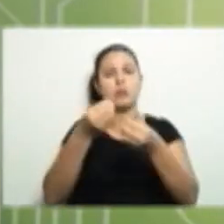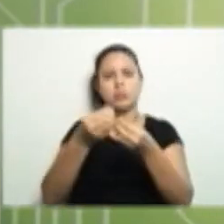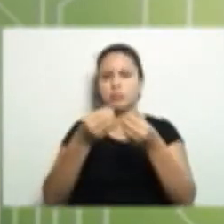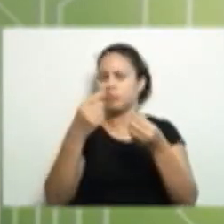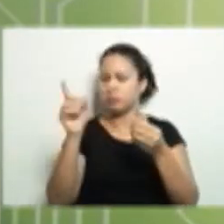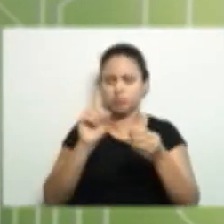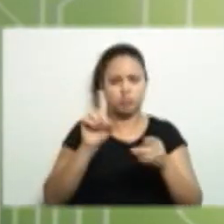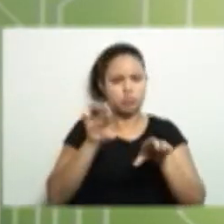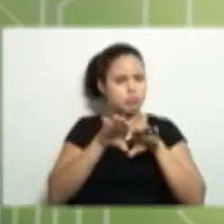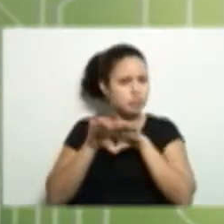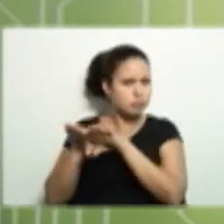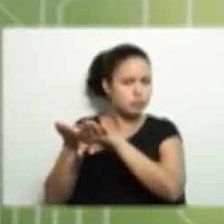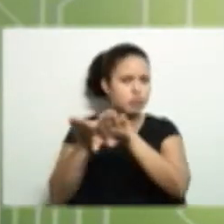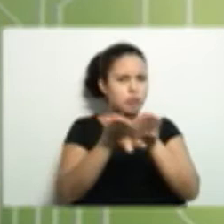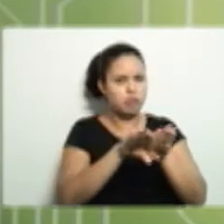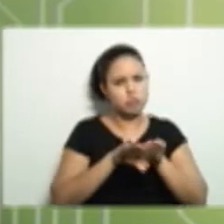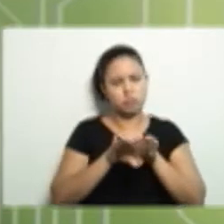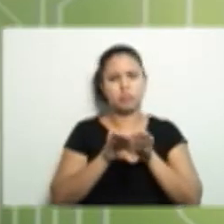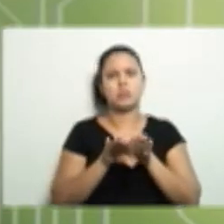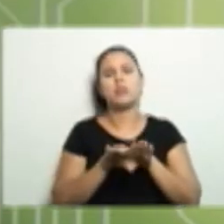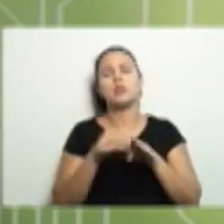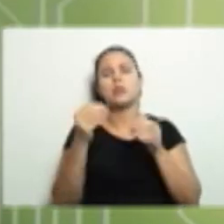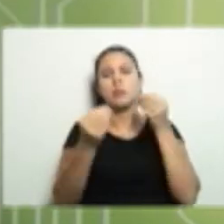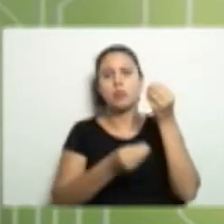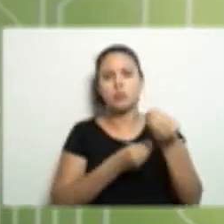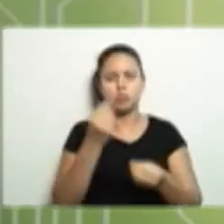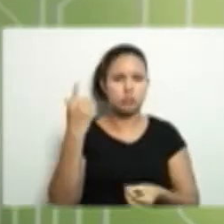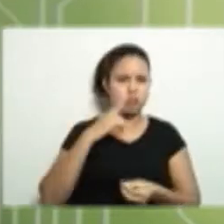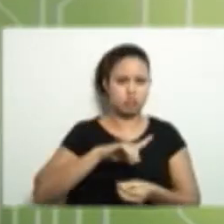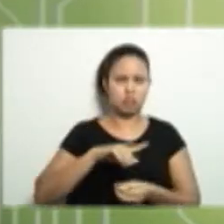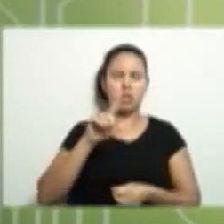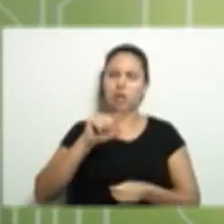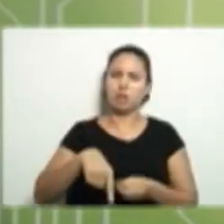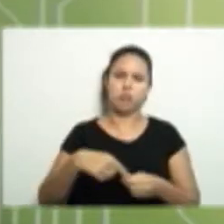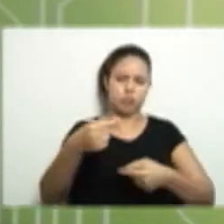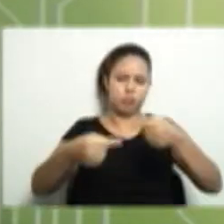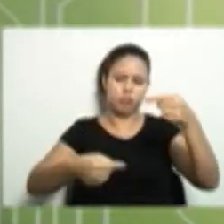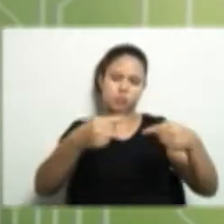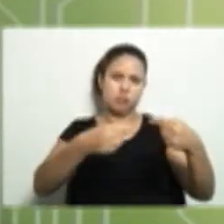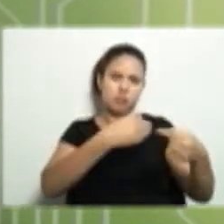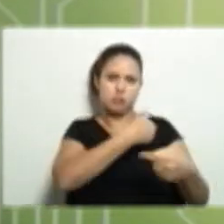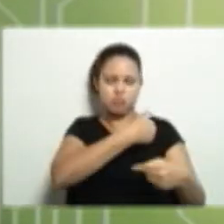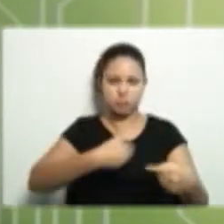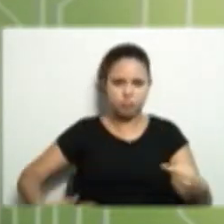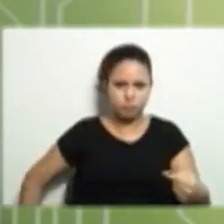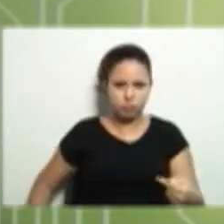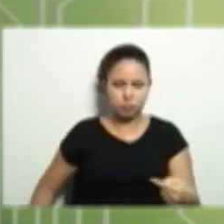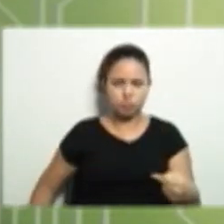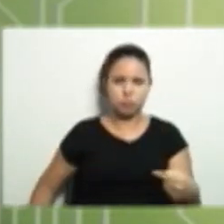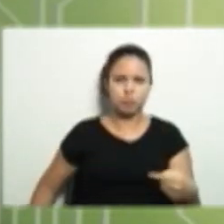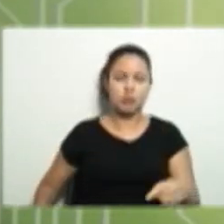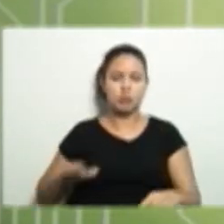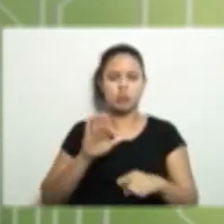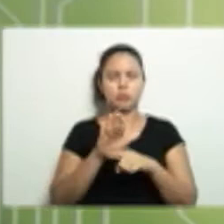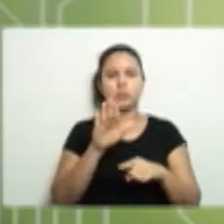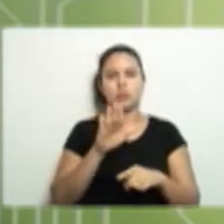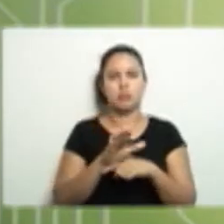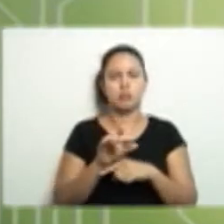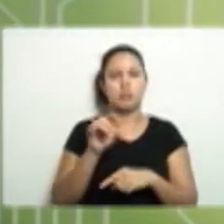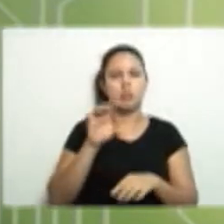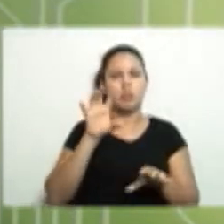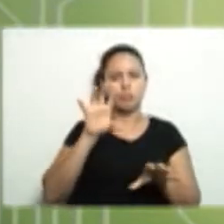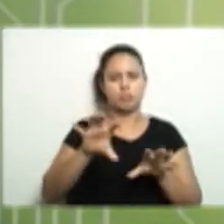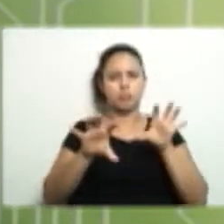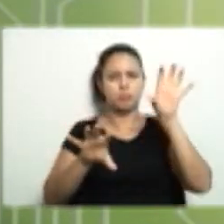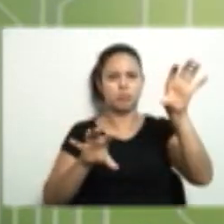do governo, nas políticas que a gente vai observar sendo feitas para diminuir essas desigualdades, trazendo maior desenvolvimento para as